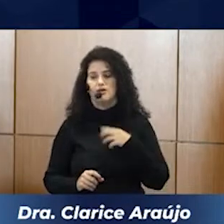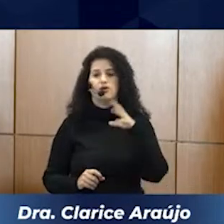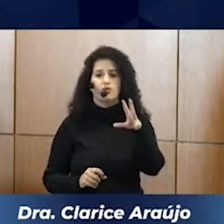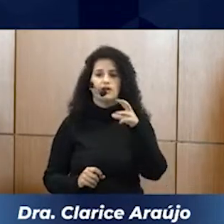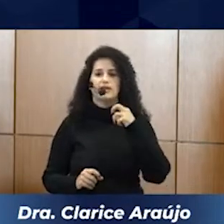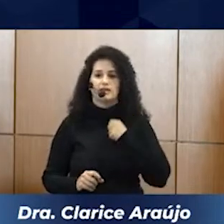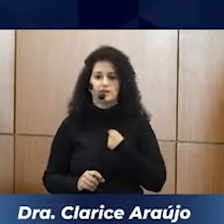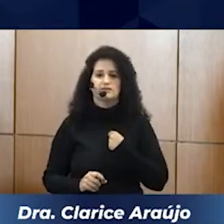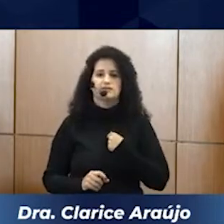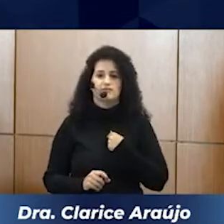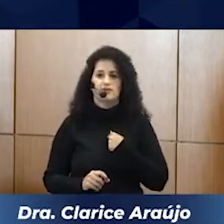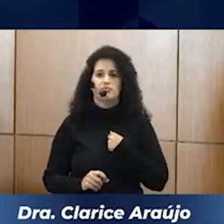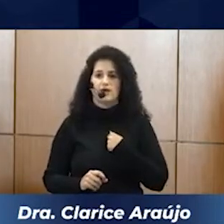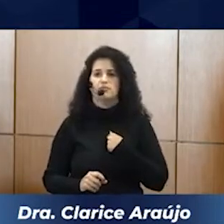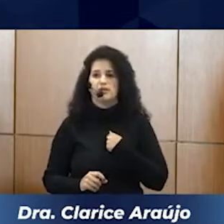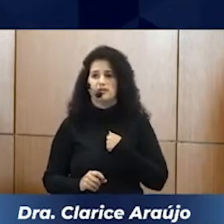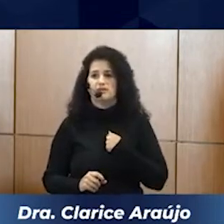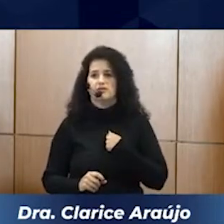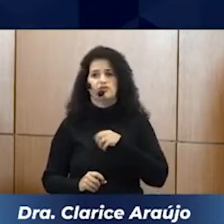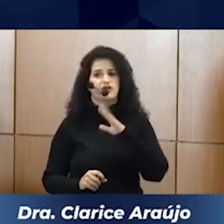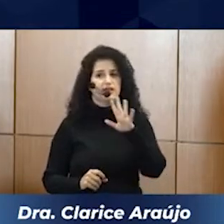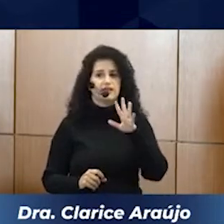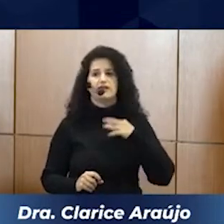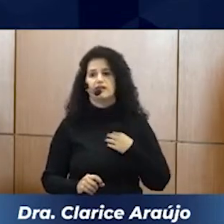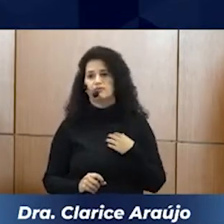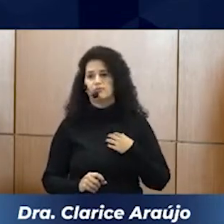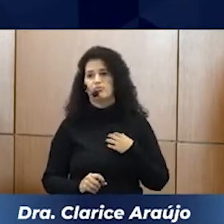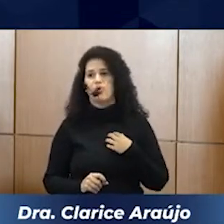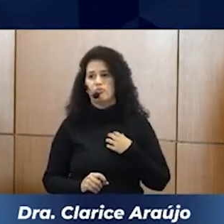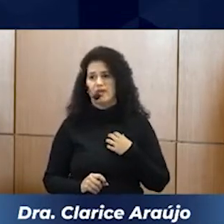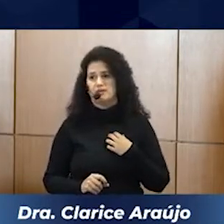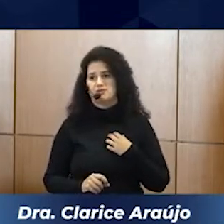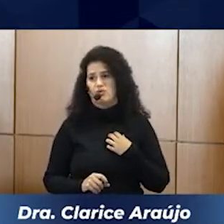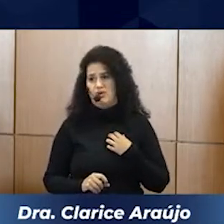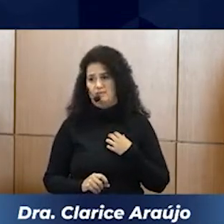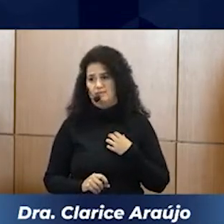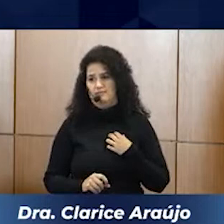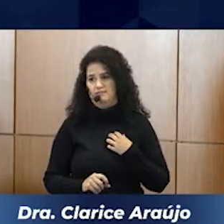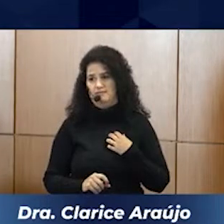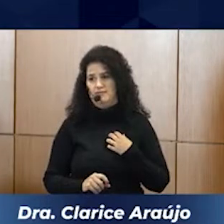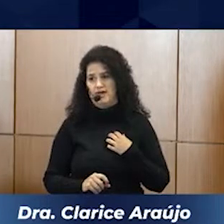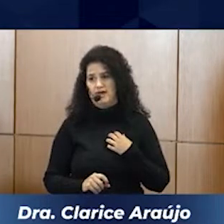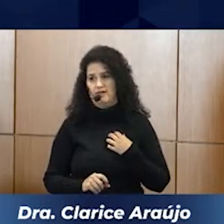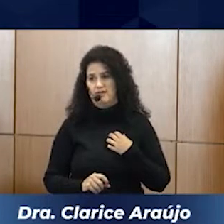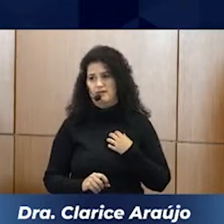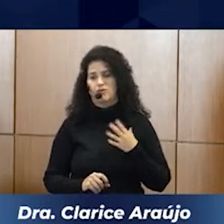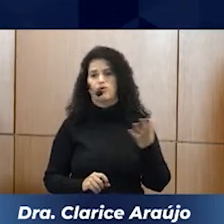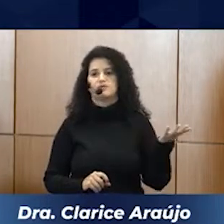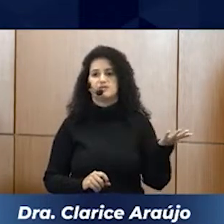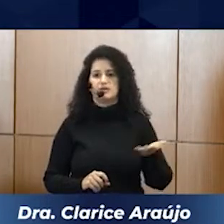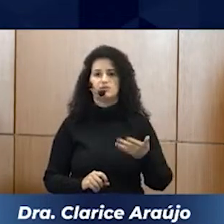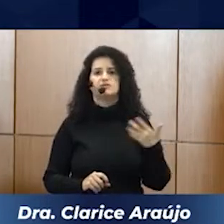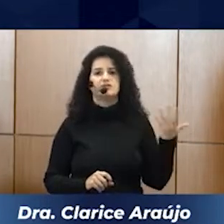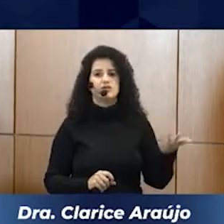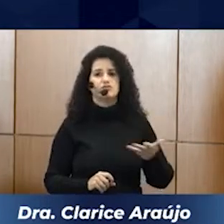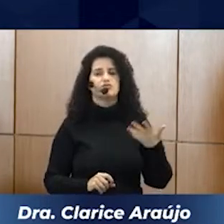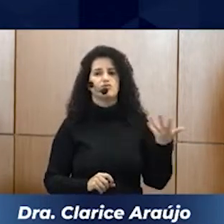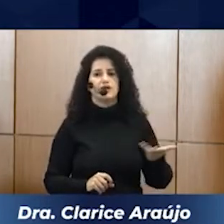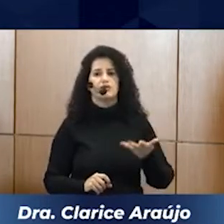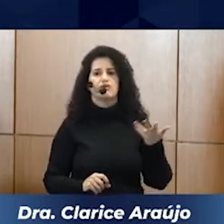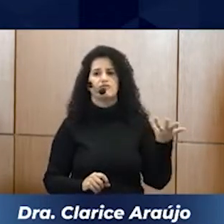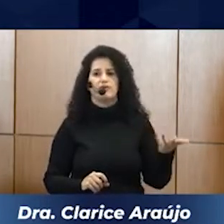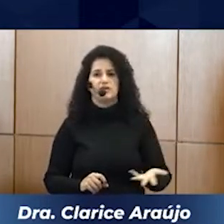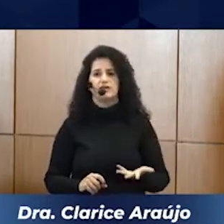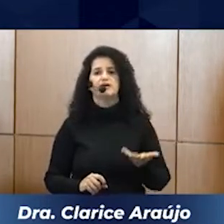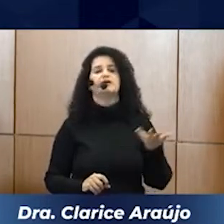clínica com aquela criança que veio para mim já nem querendo pôr o pé na escola. Tá? Então, consigo, sim, junto